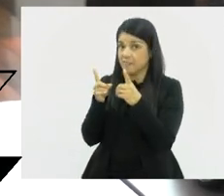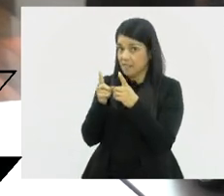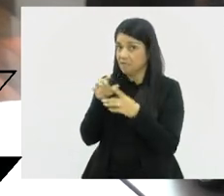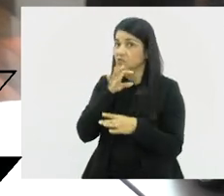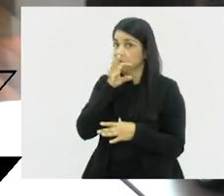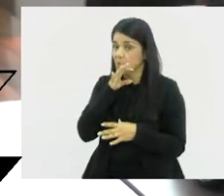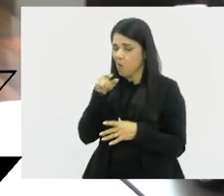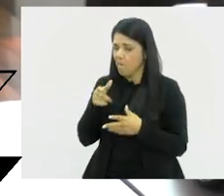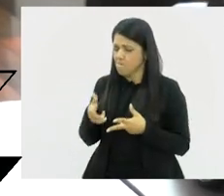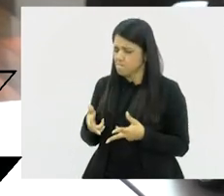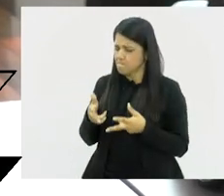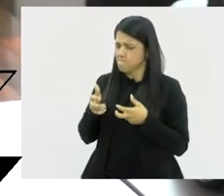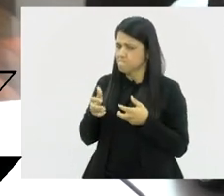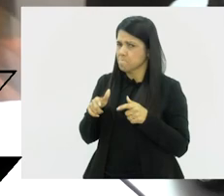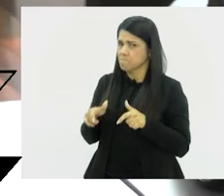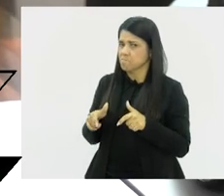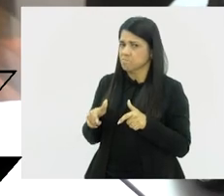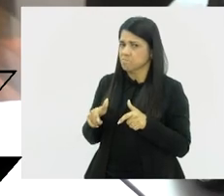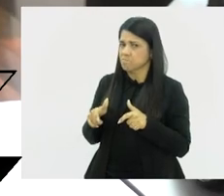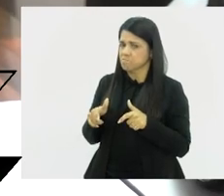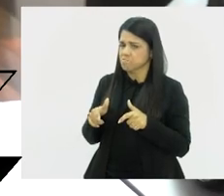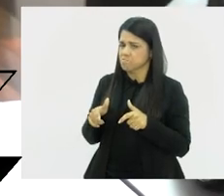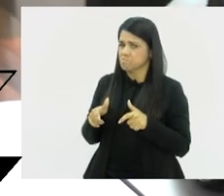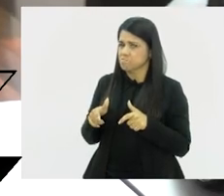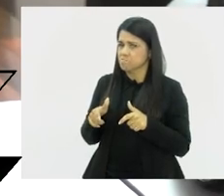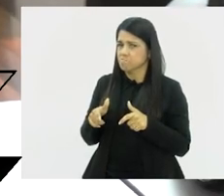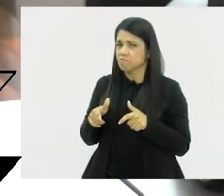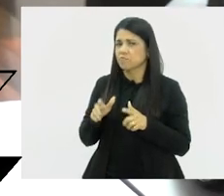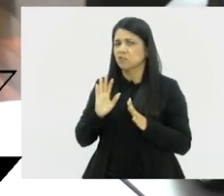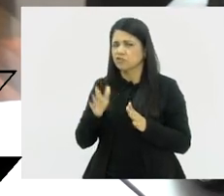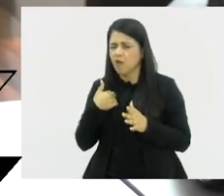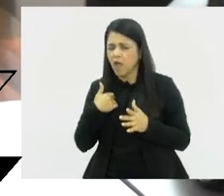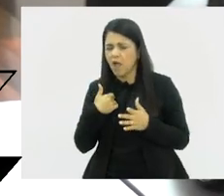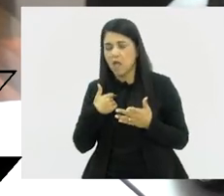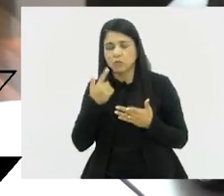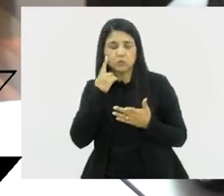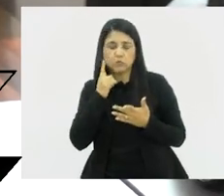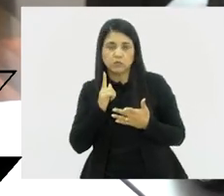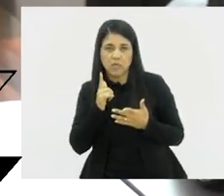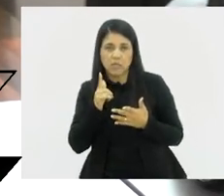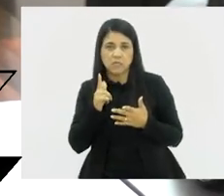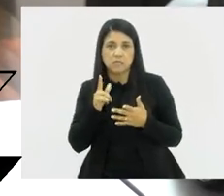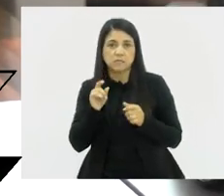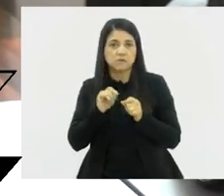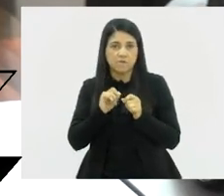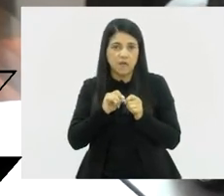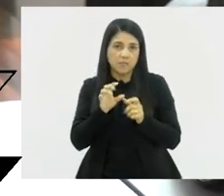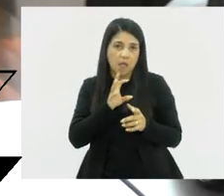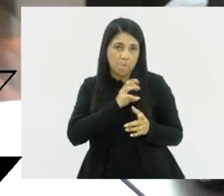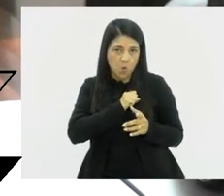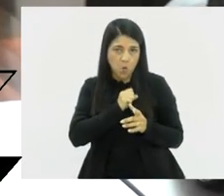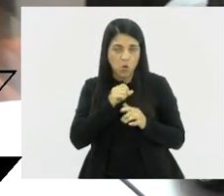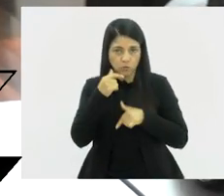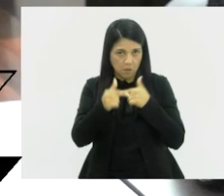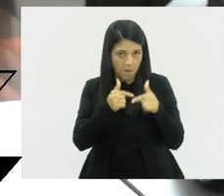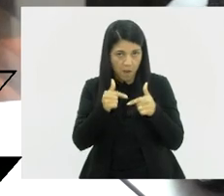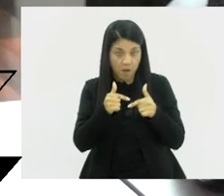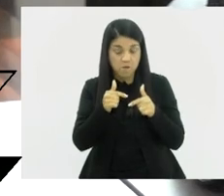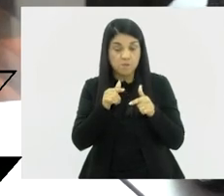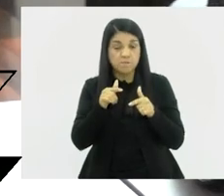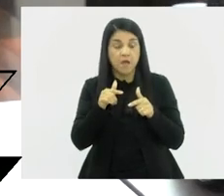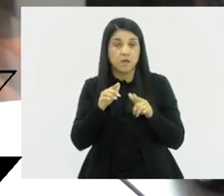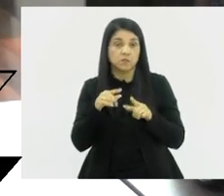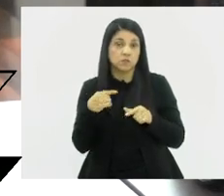talvez percebendo as condições, eu não sei se muitos já fazem isso por amor ao ofício, mas a gente está falando aqui